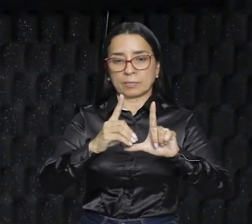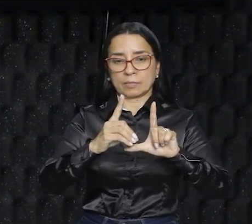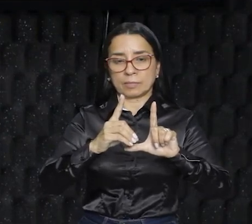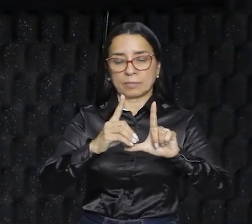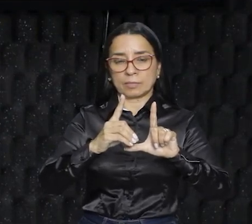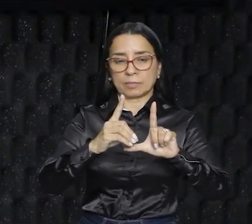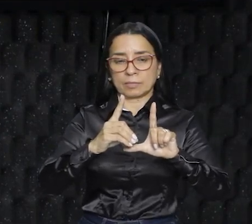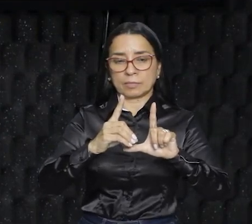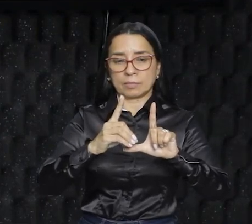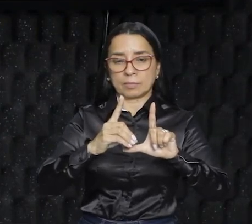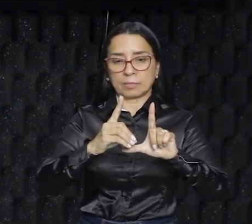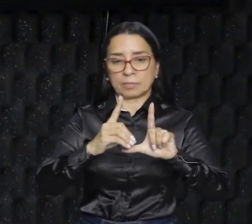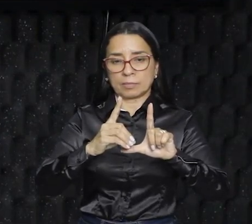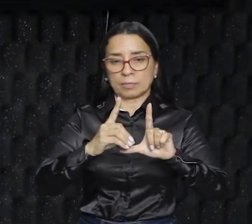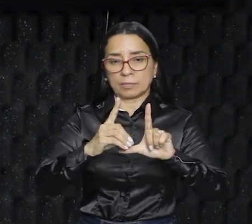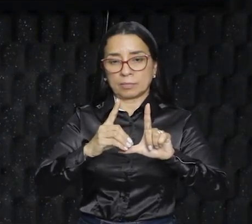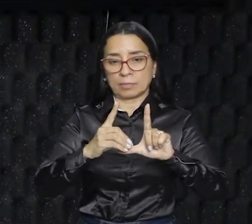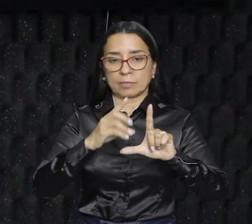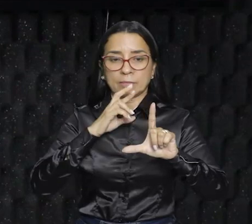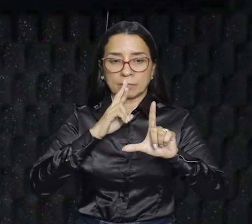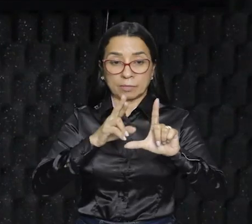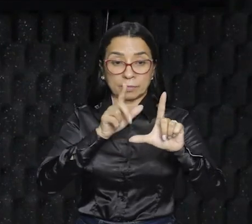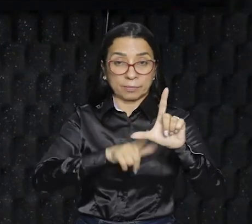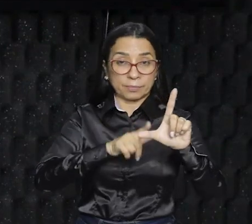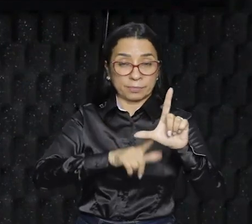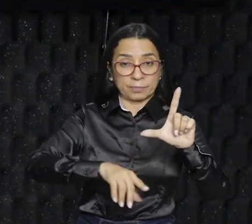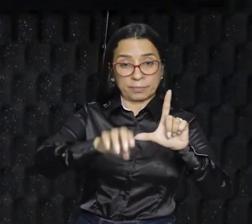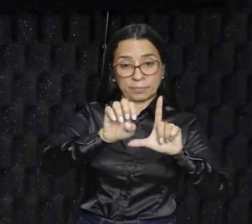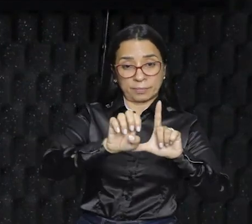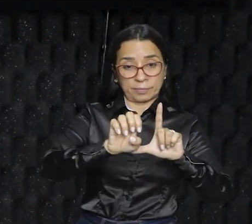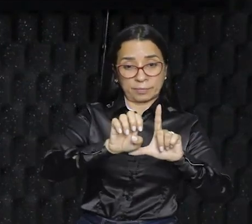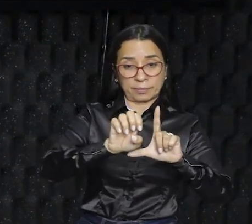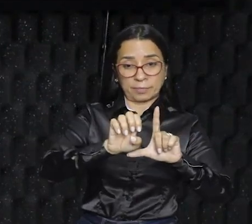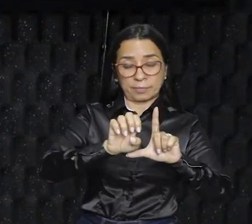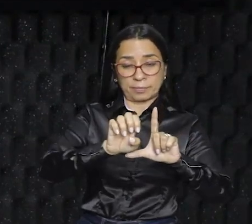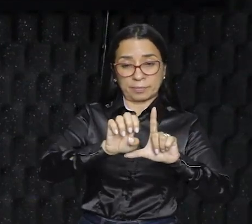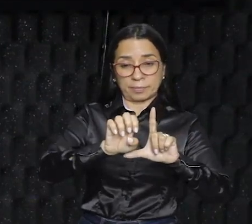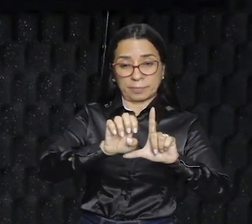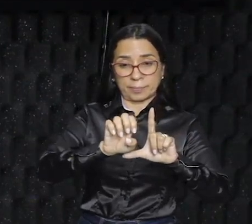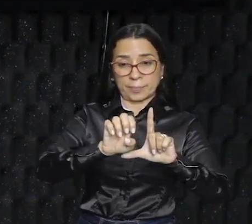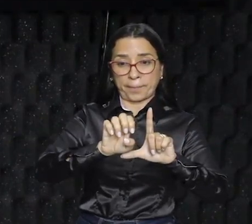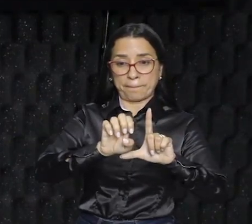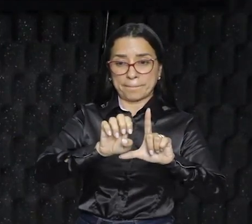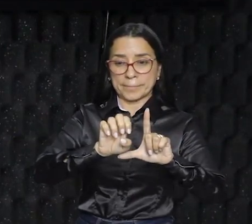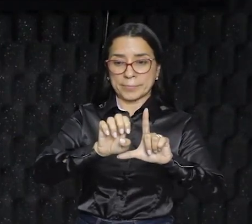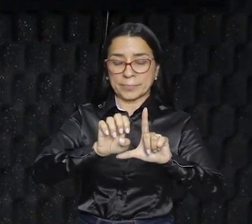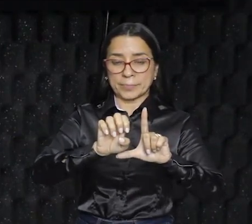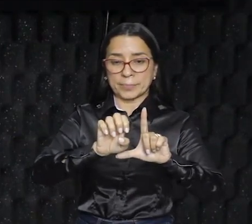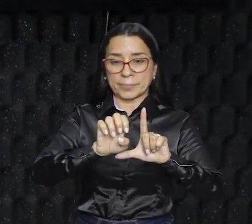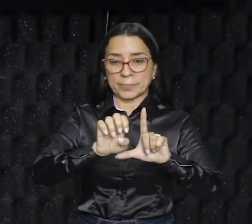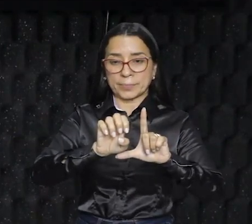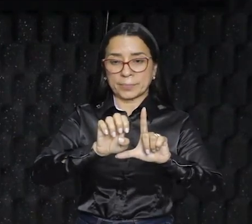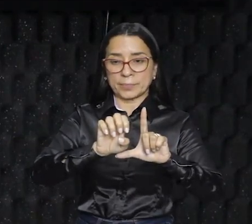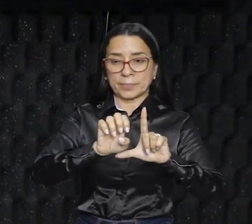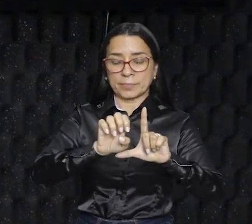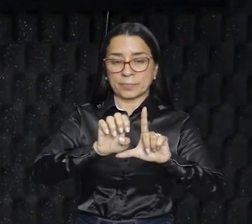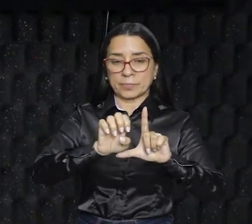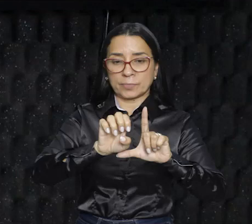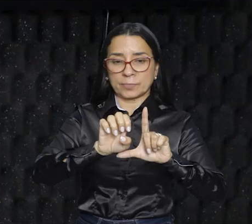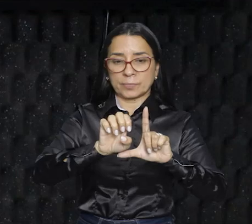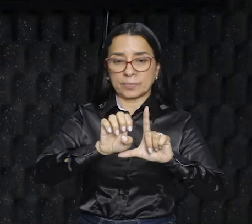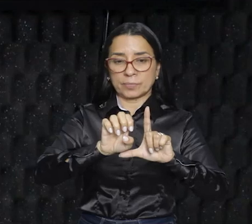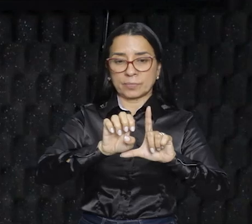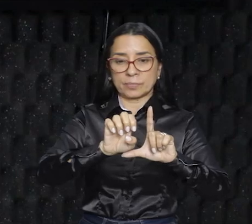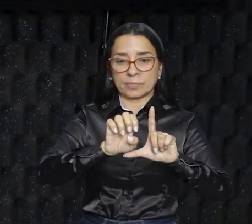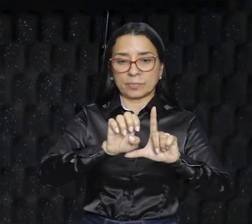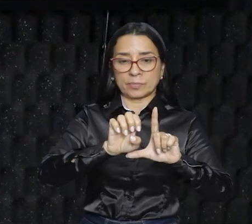será desviada da verdade natural. Resposta letra E. Os intérpretes precisam propor para as passagens